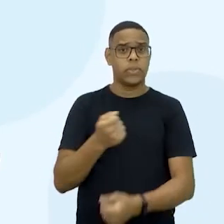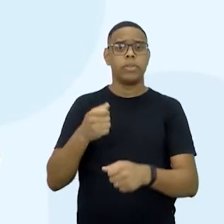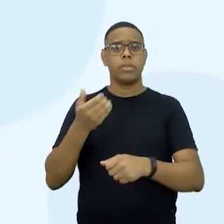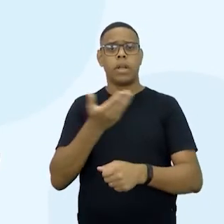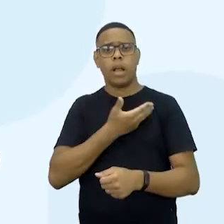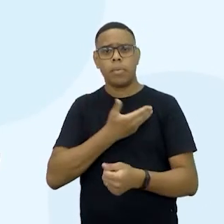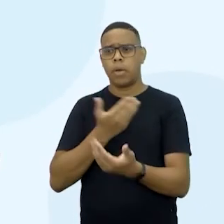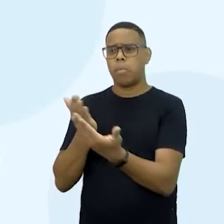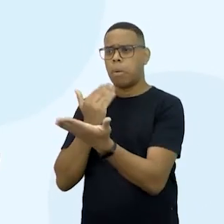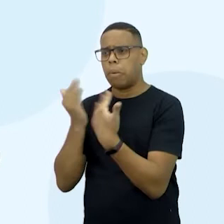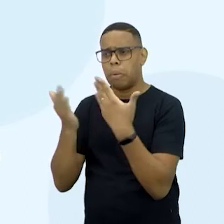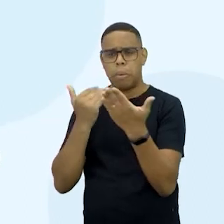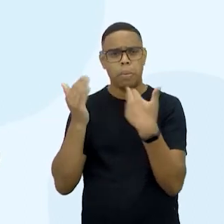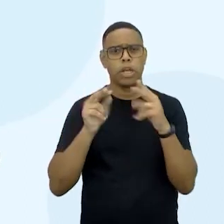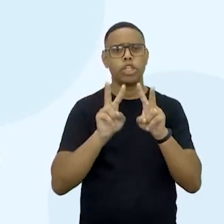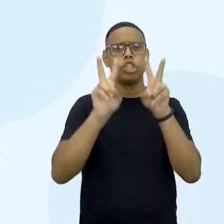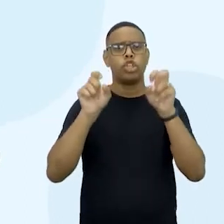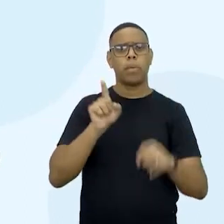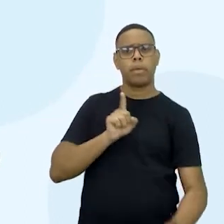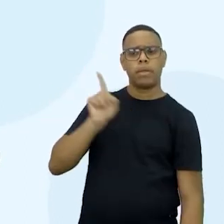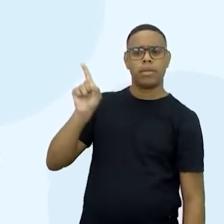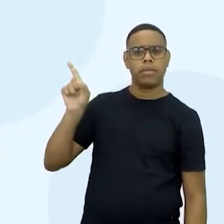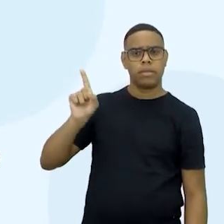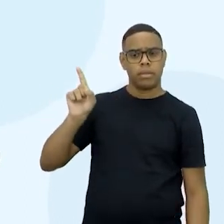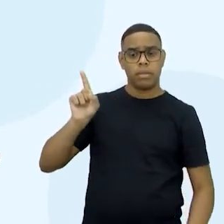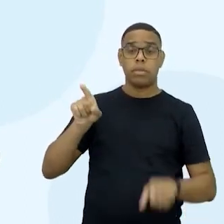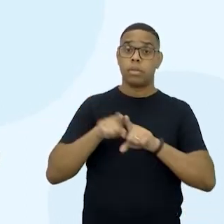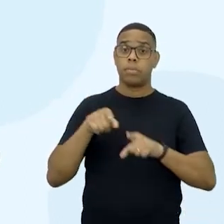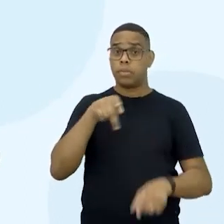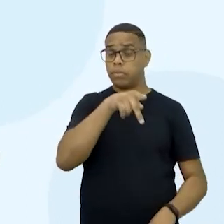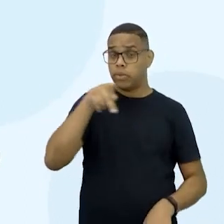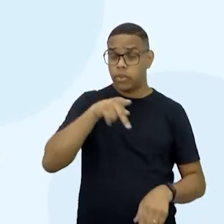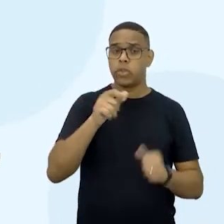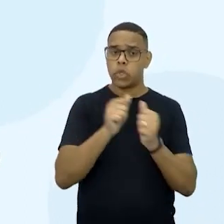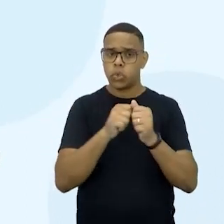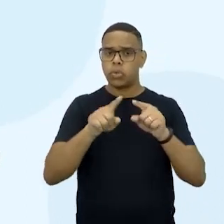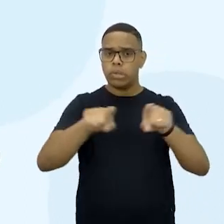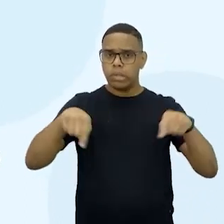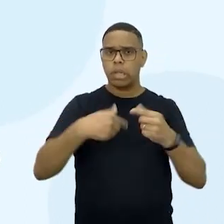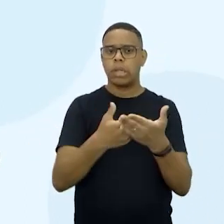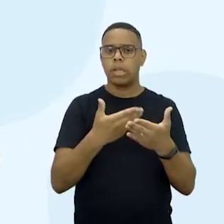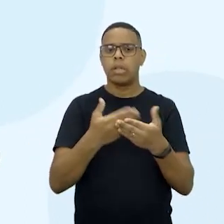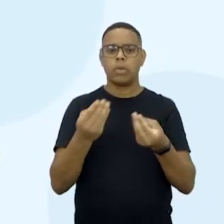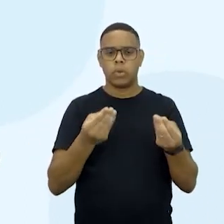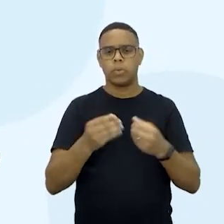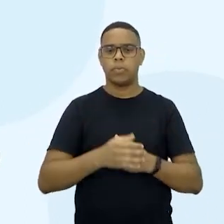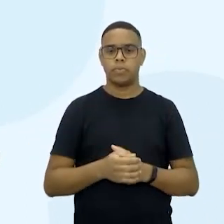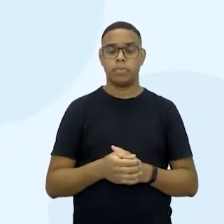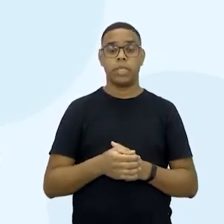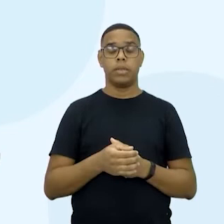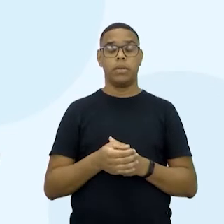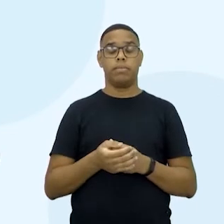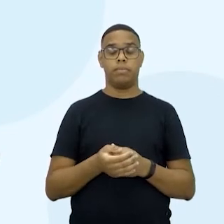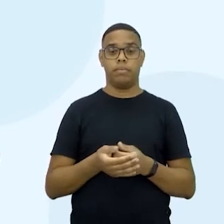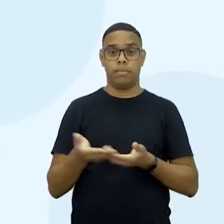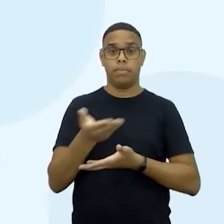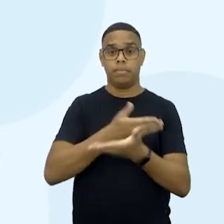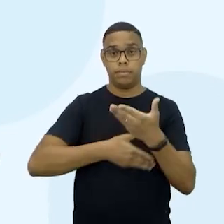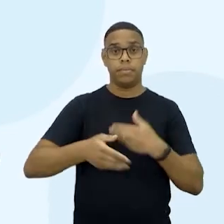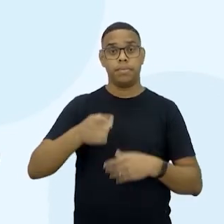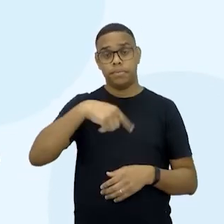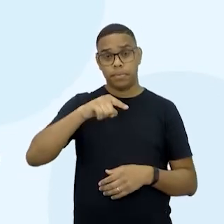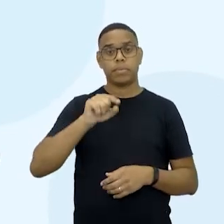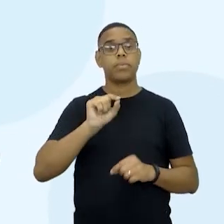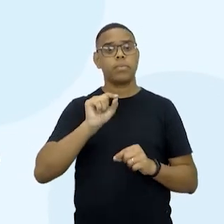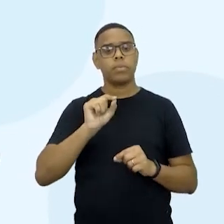discutir com seus colegas para que vocês professores possam também trabalharem com a sua turma a interação e a sugestão que eu